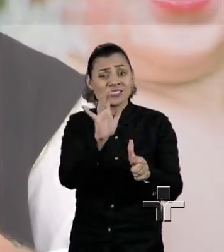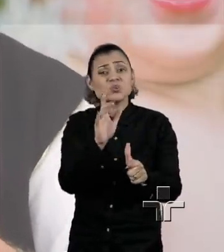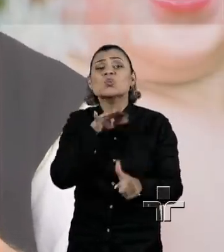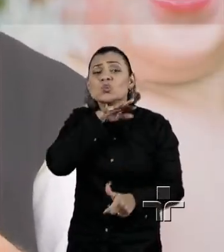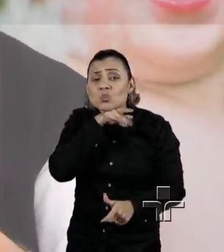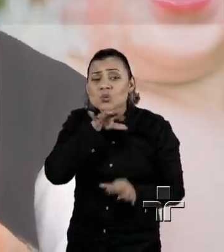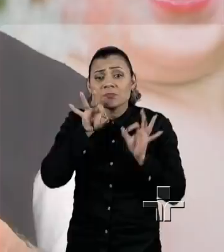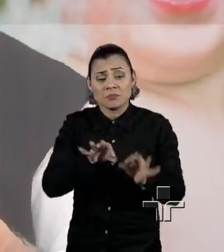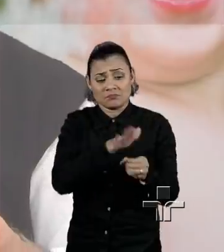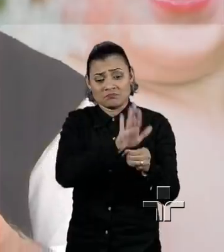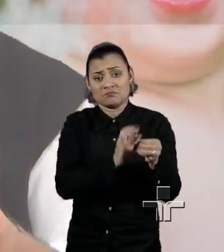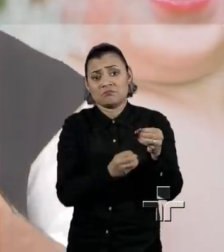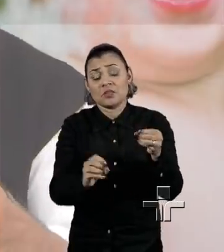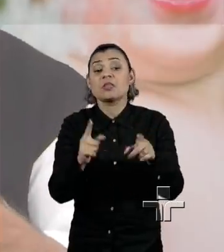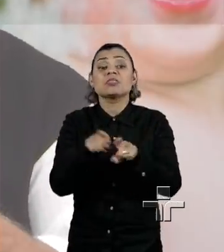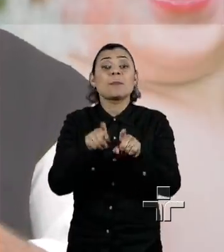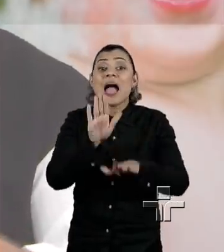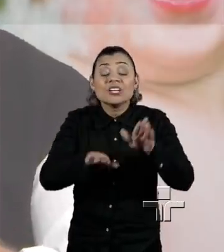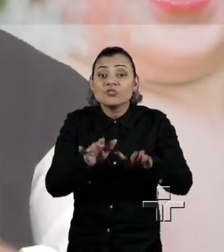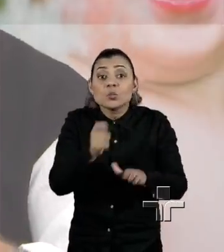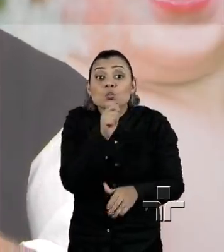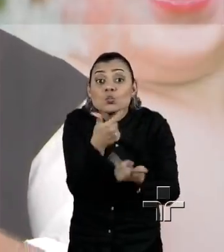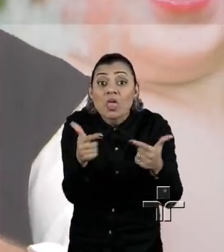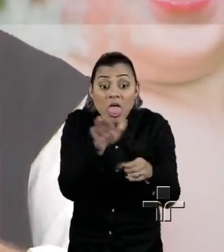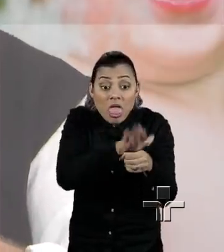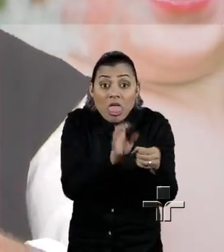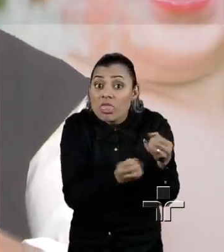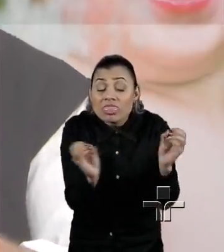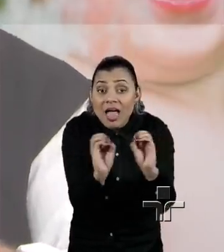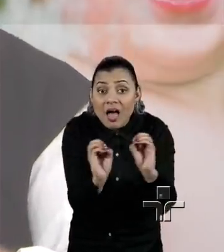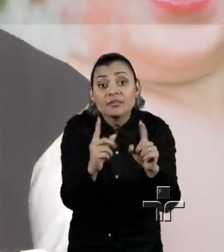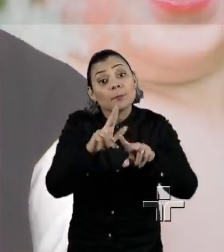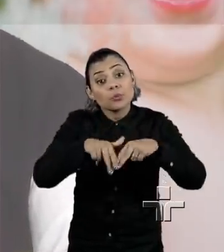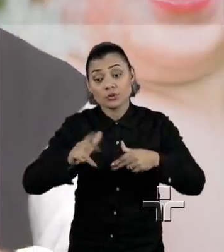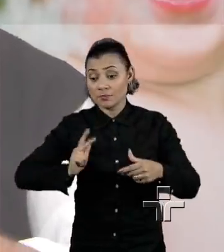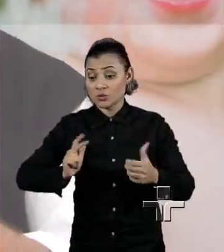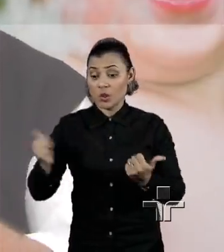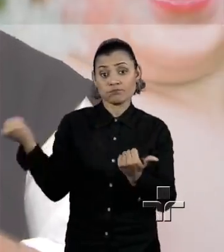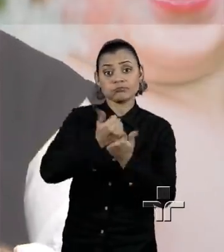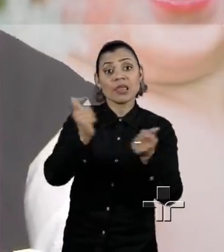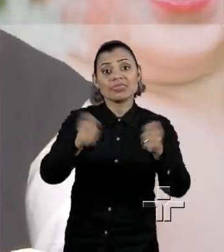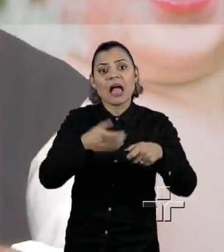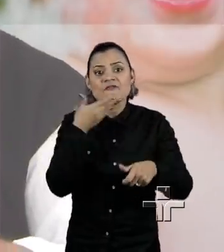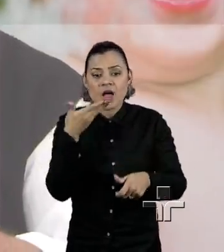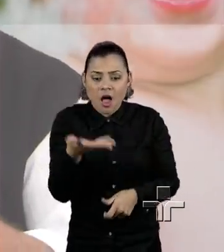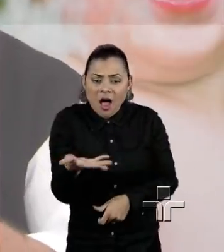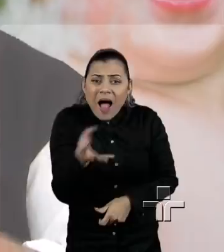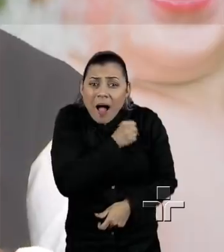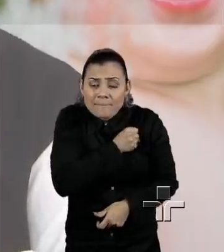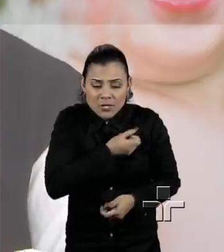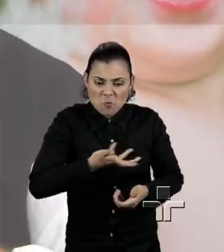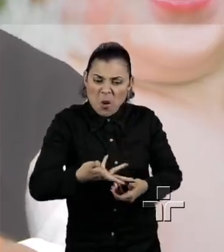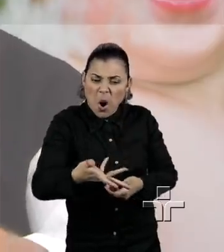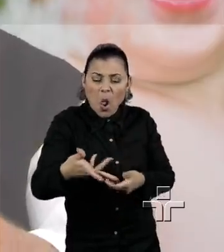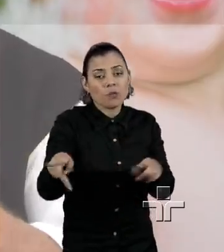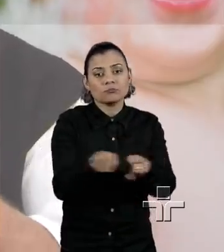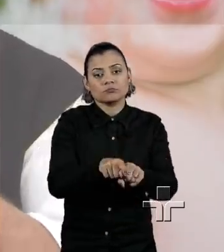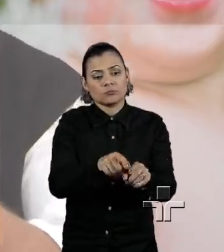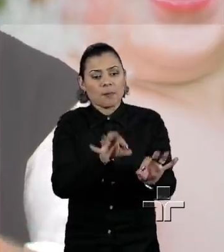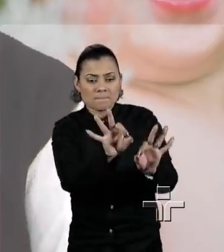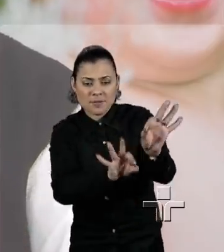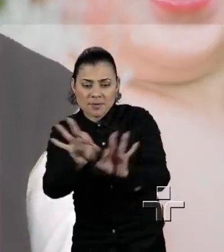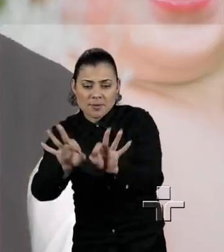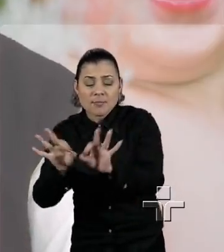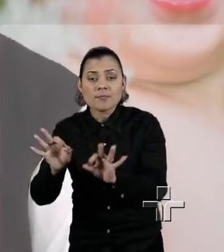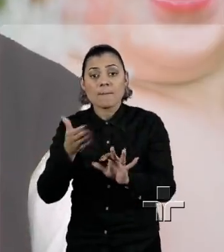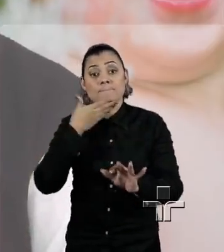aí o setor privado pode, junto com o setor público, dar um pouco mais de velocidade, eficiência, concorrência, coisas que o